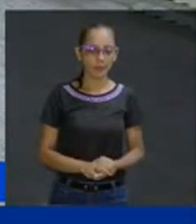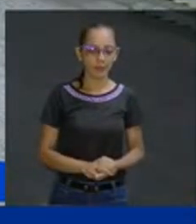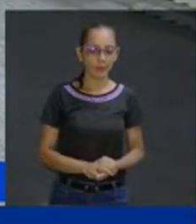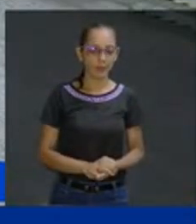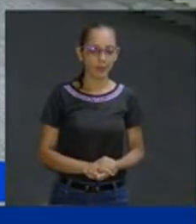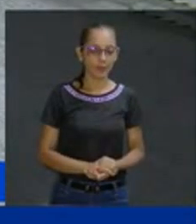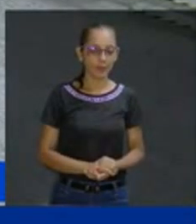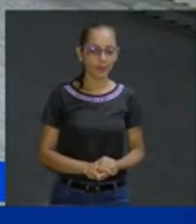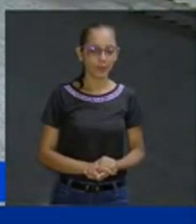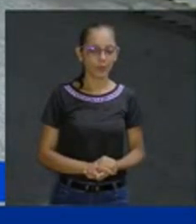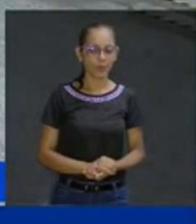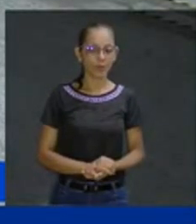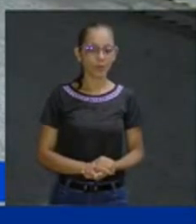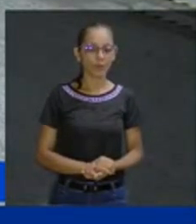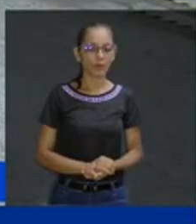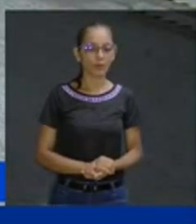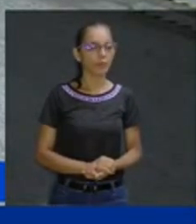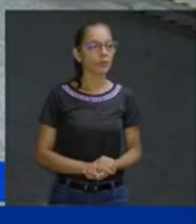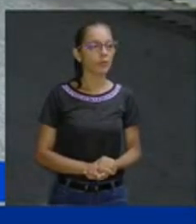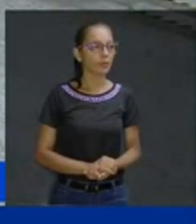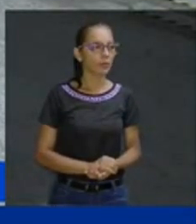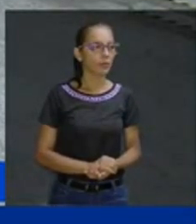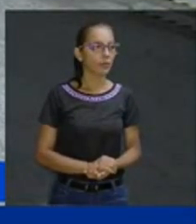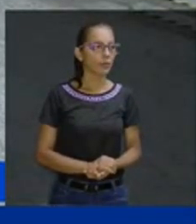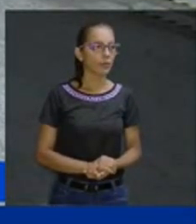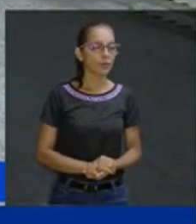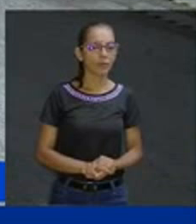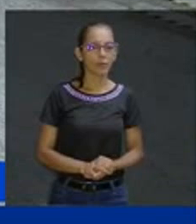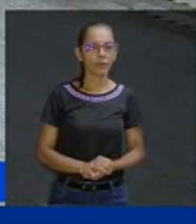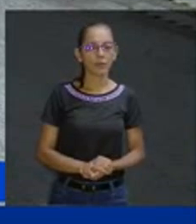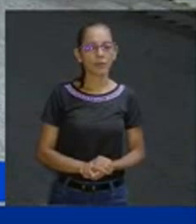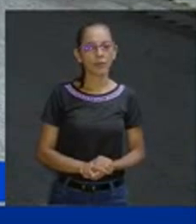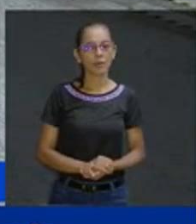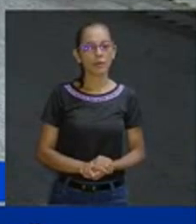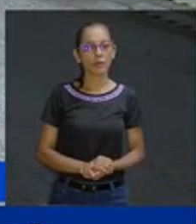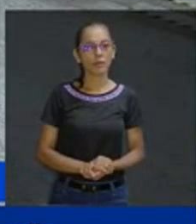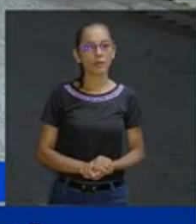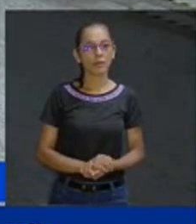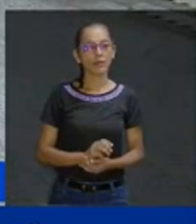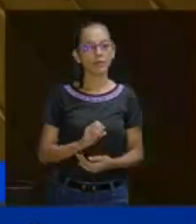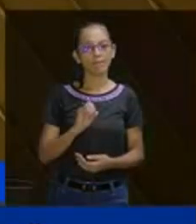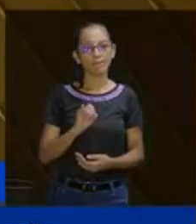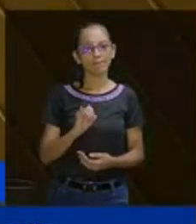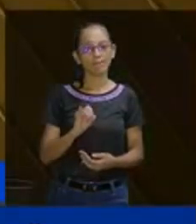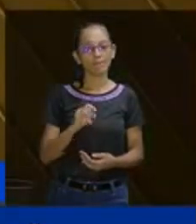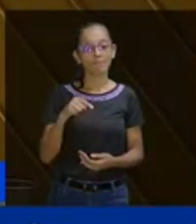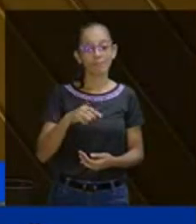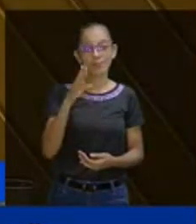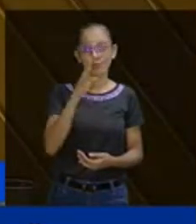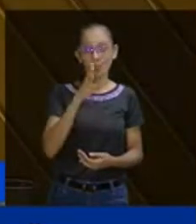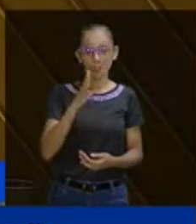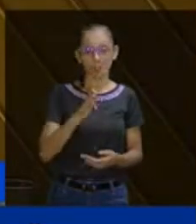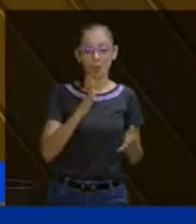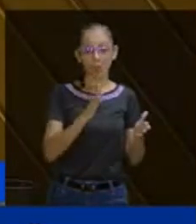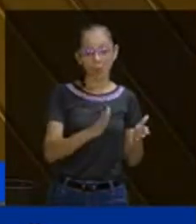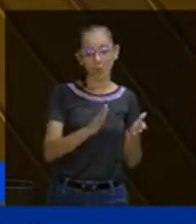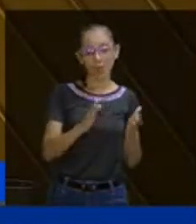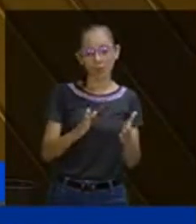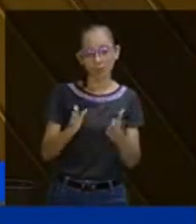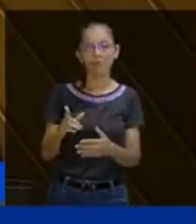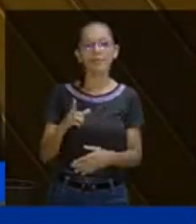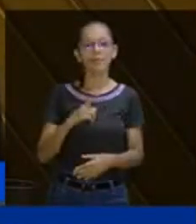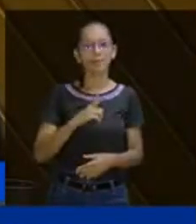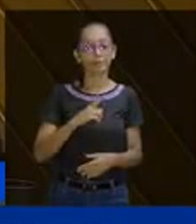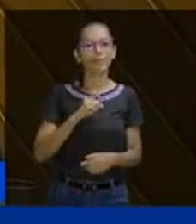plenário. Se existe algo organizado neste país, se chama crime. O crime organizado verdadeiramente